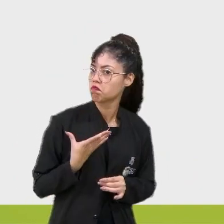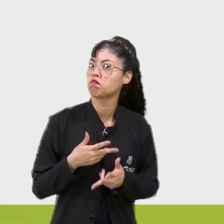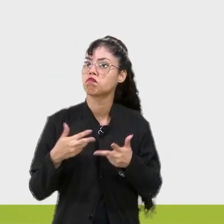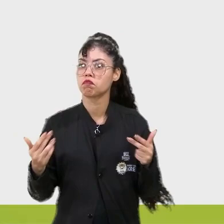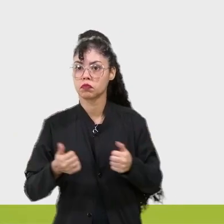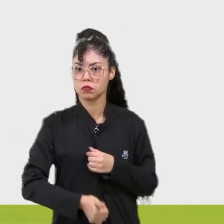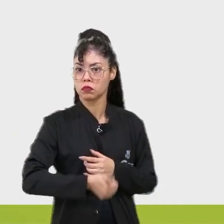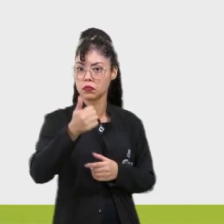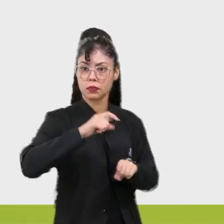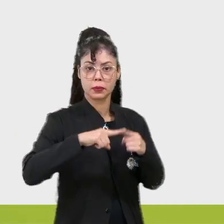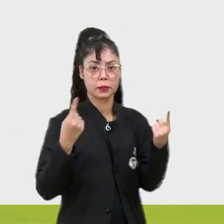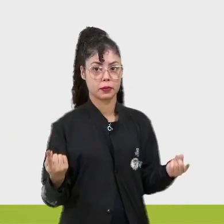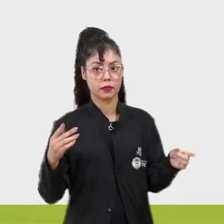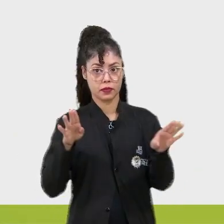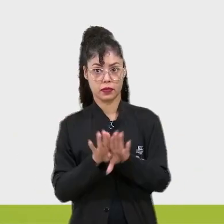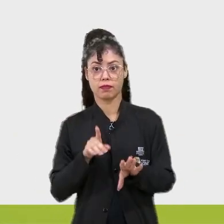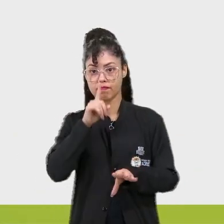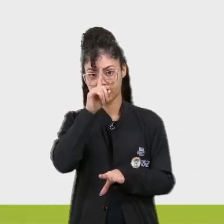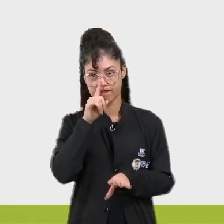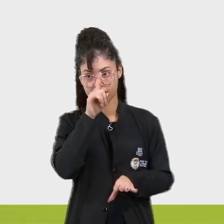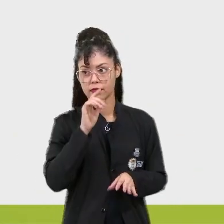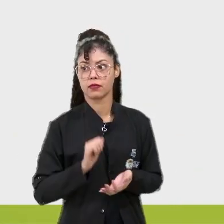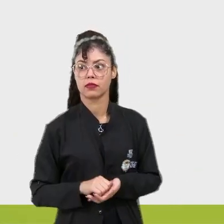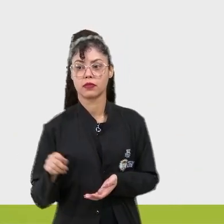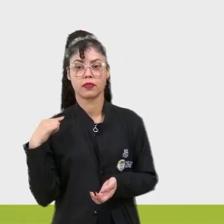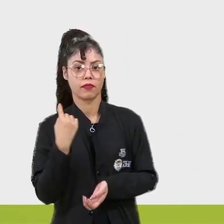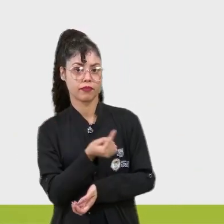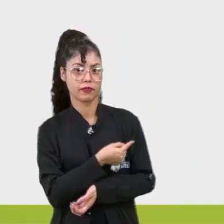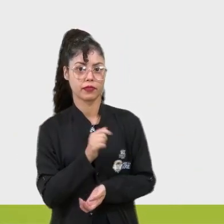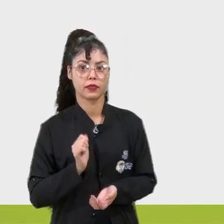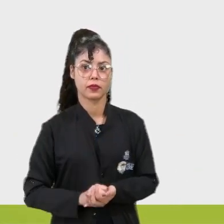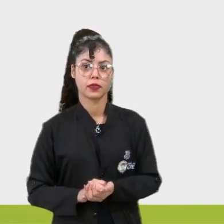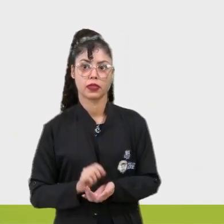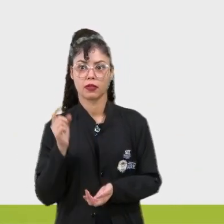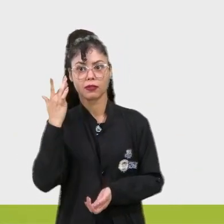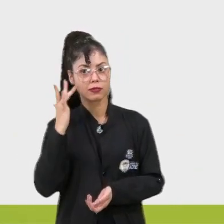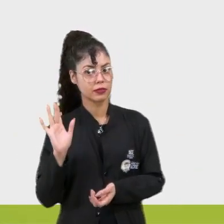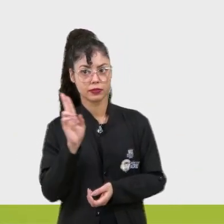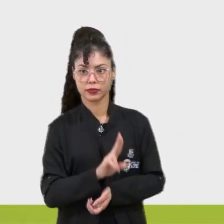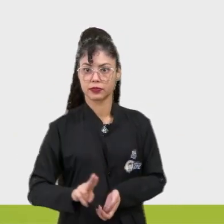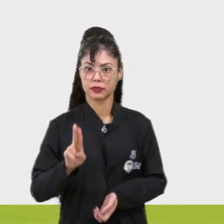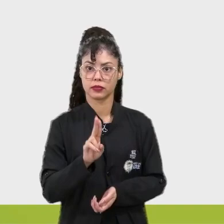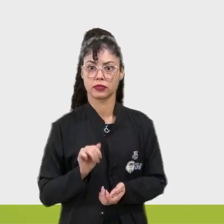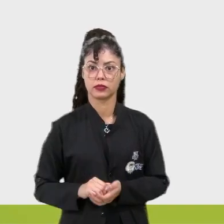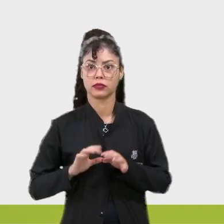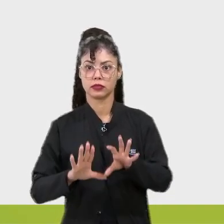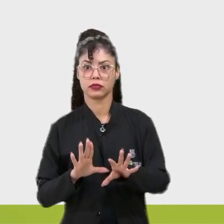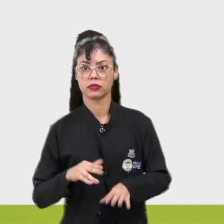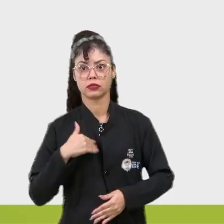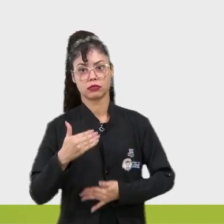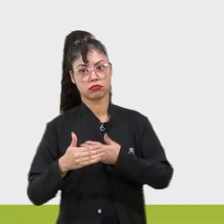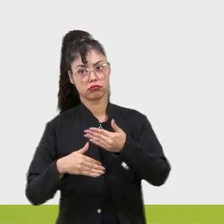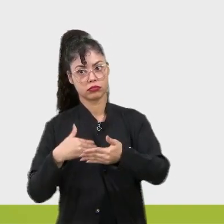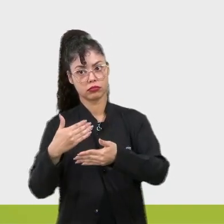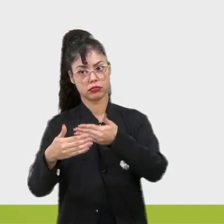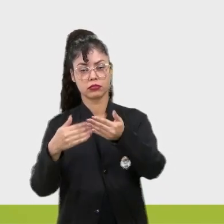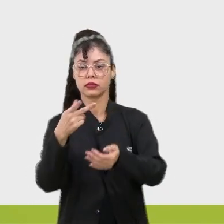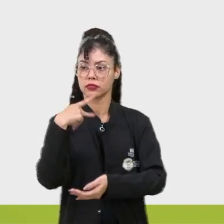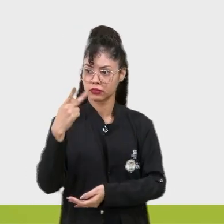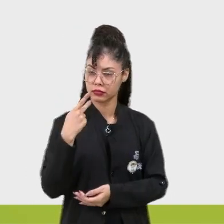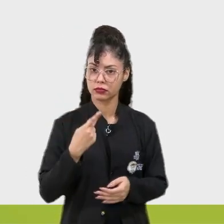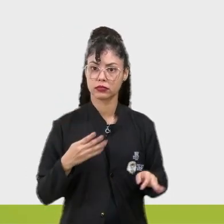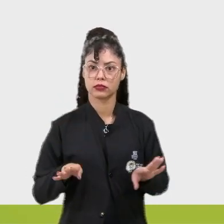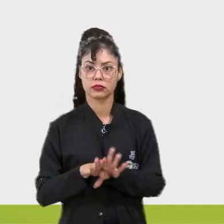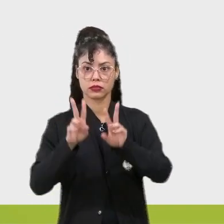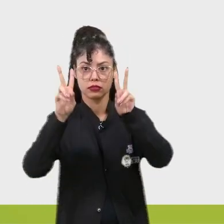só que também perigosa para quem não souber usar. E aí ele vai falando,